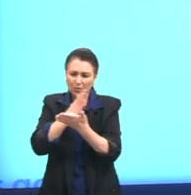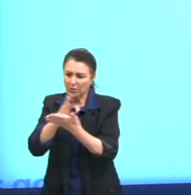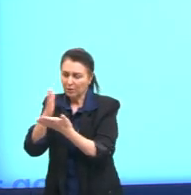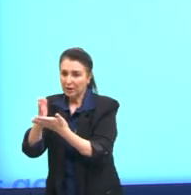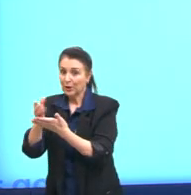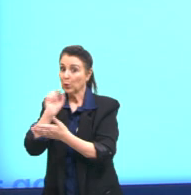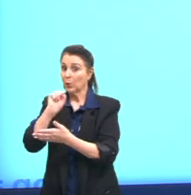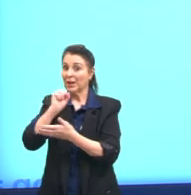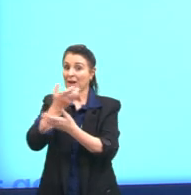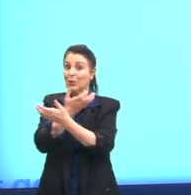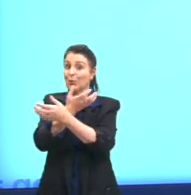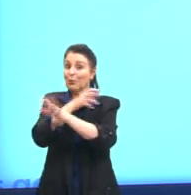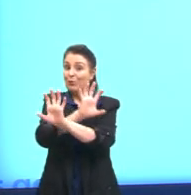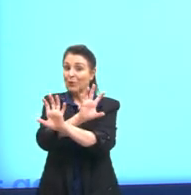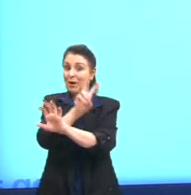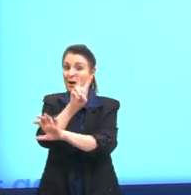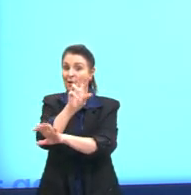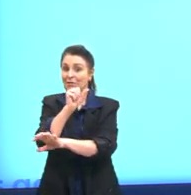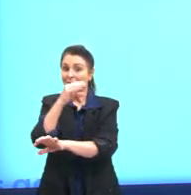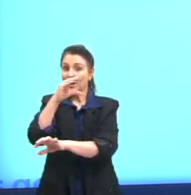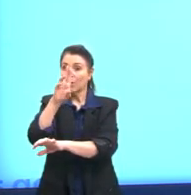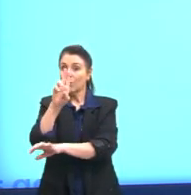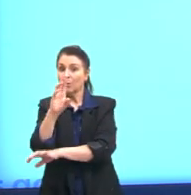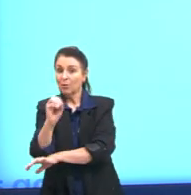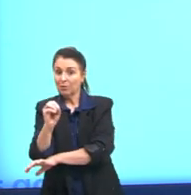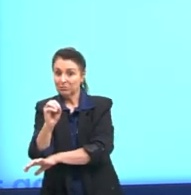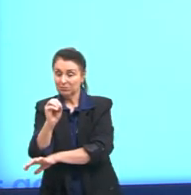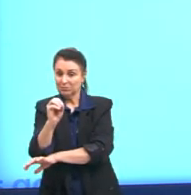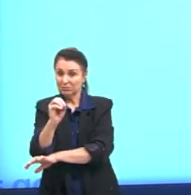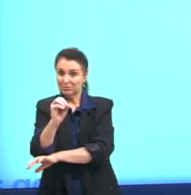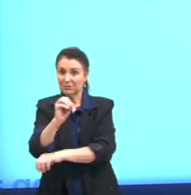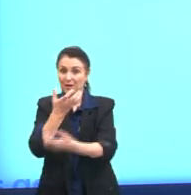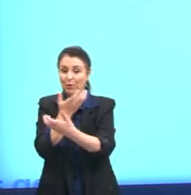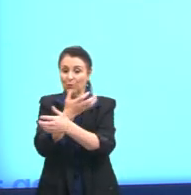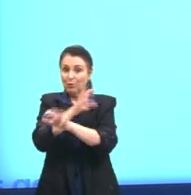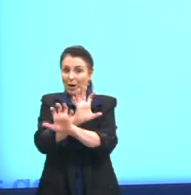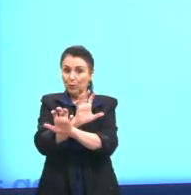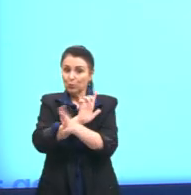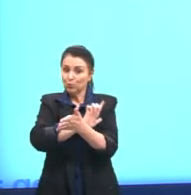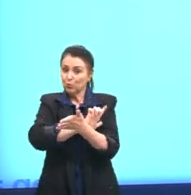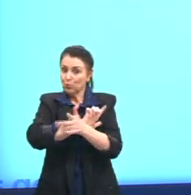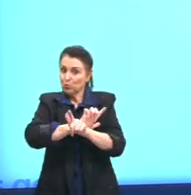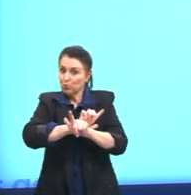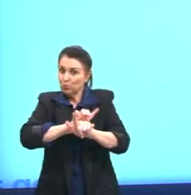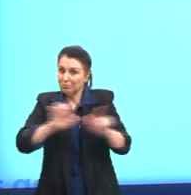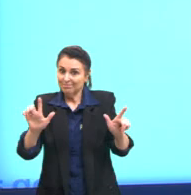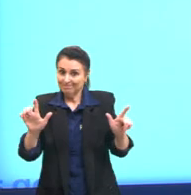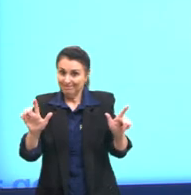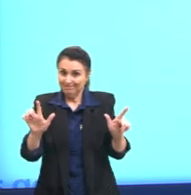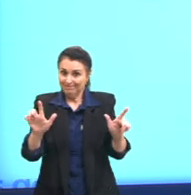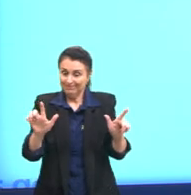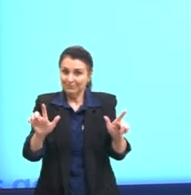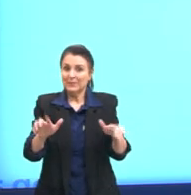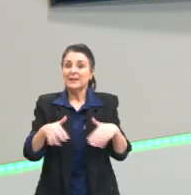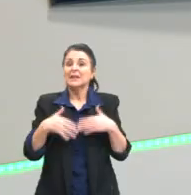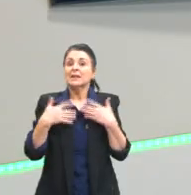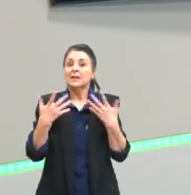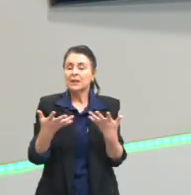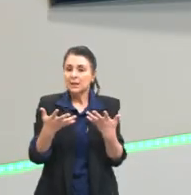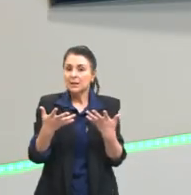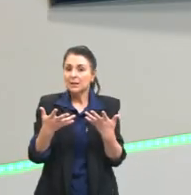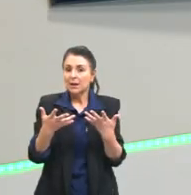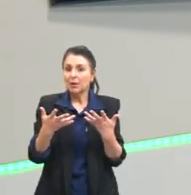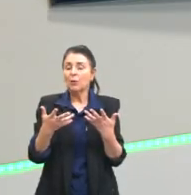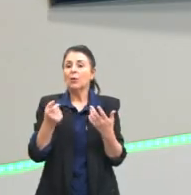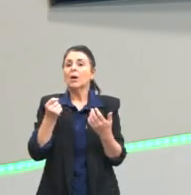vácuo aí no vácuo que seria a existência do ser que ia vir então a possibilidade do movimento Neto e ele